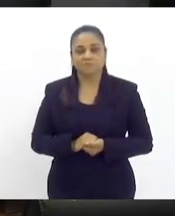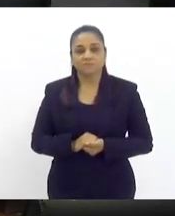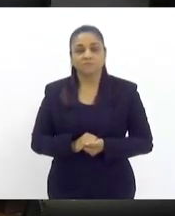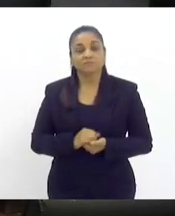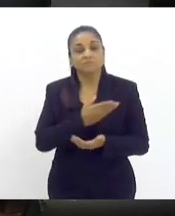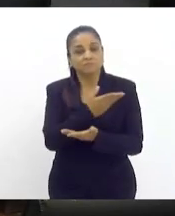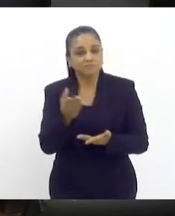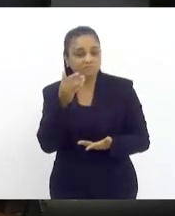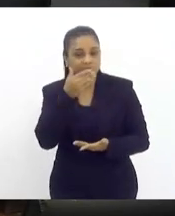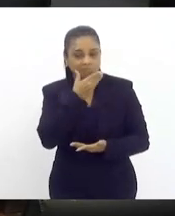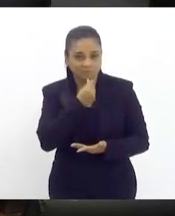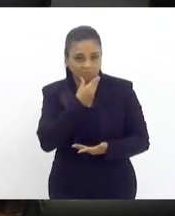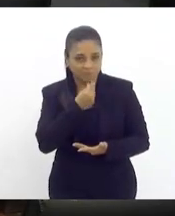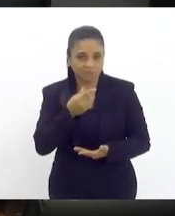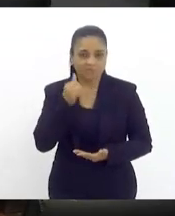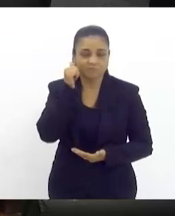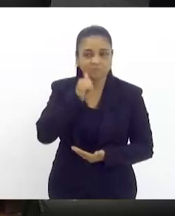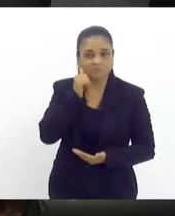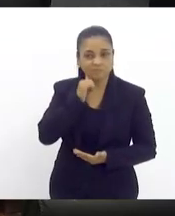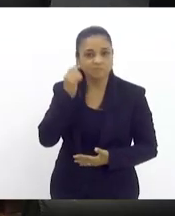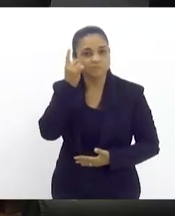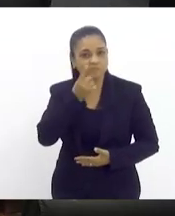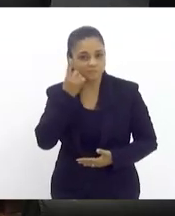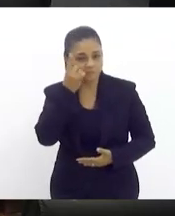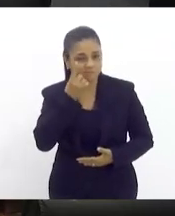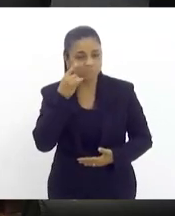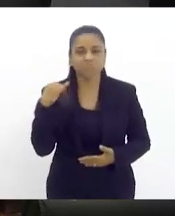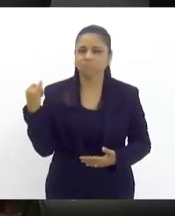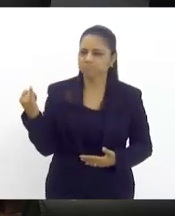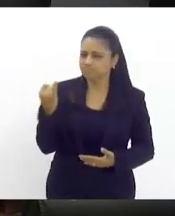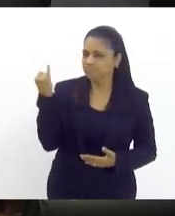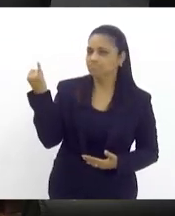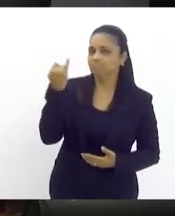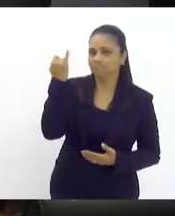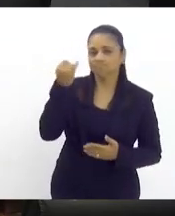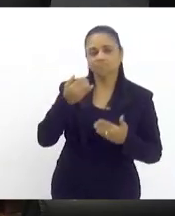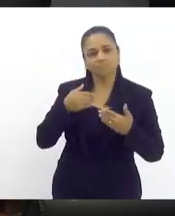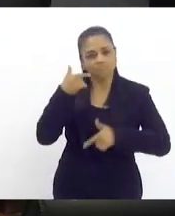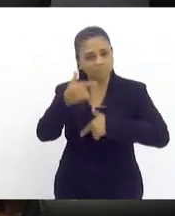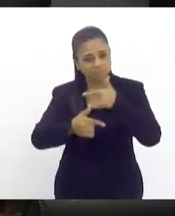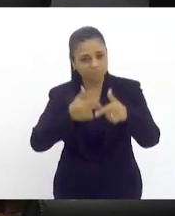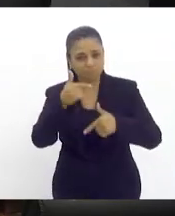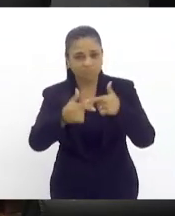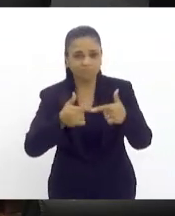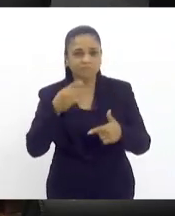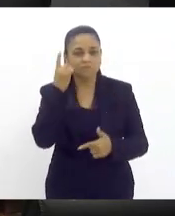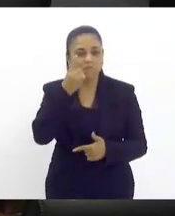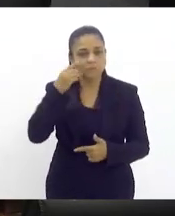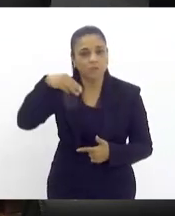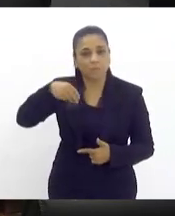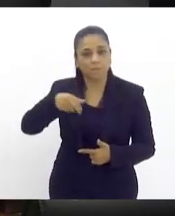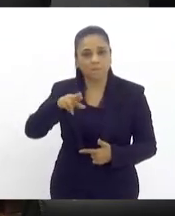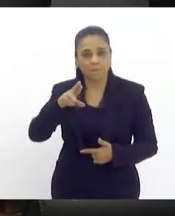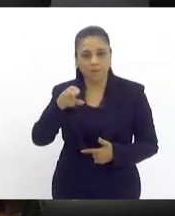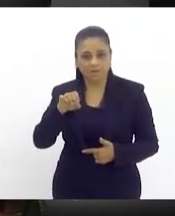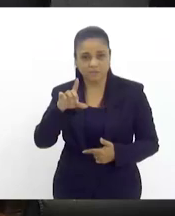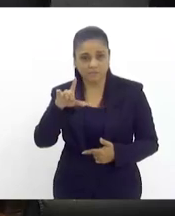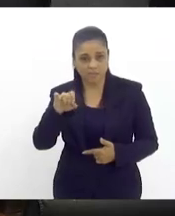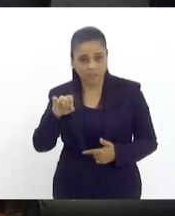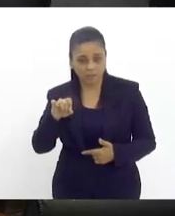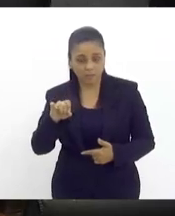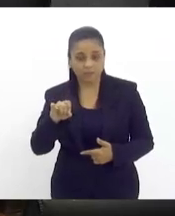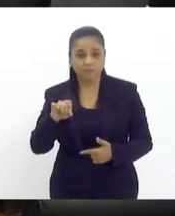Senhora de deputadas senhores deputados muito importante é essa iniciativa do deputado Marcelo do seu Dino justamente